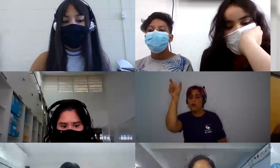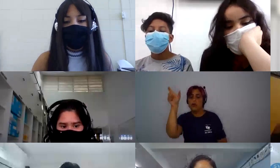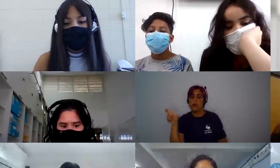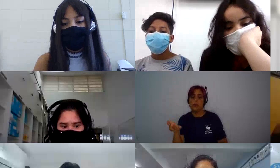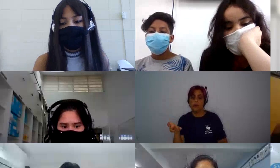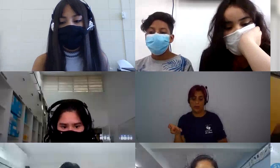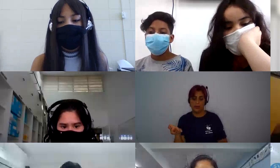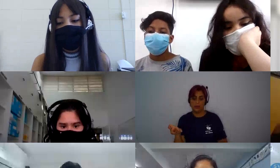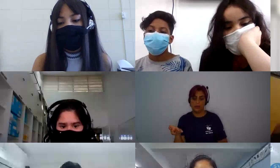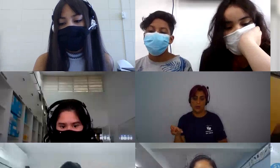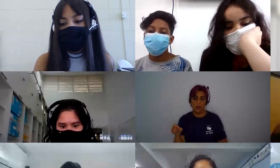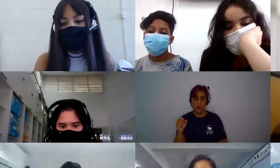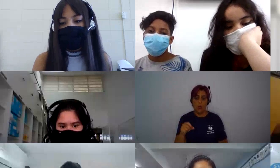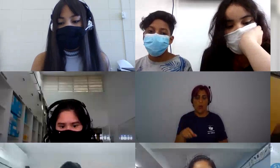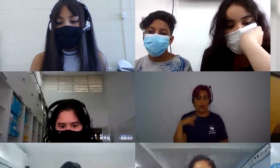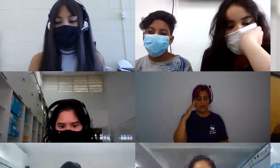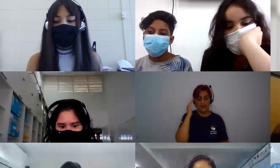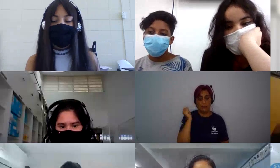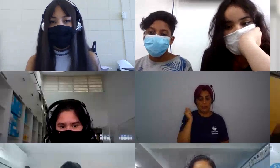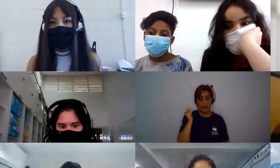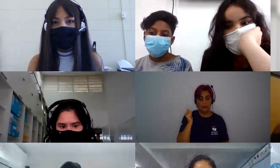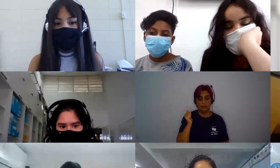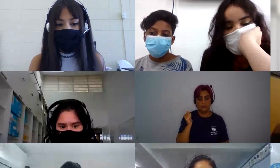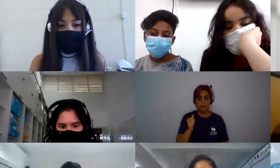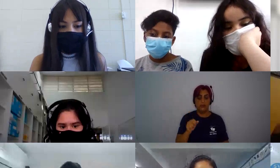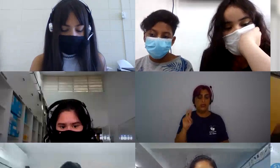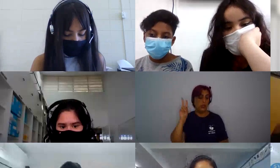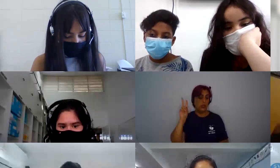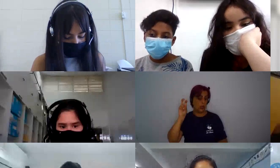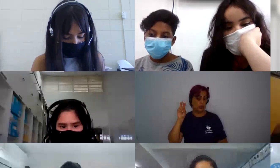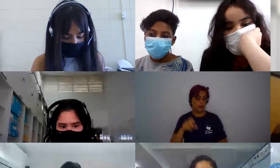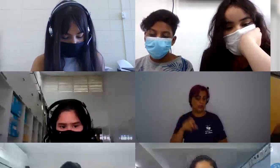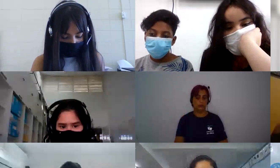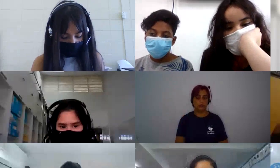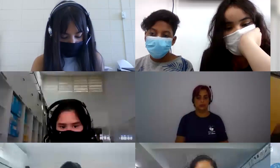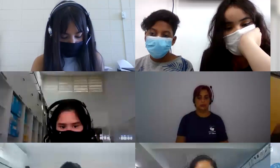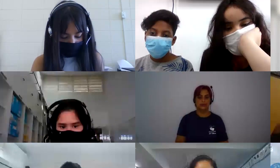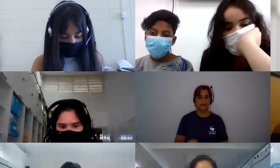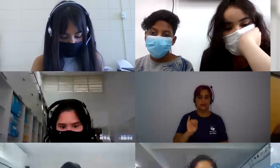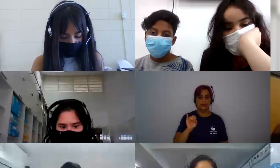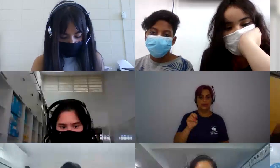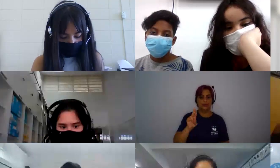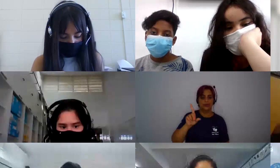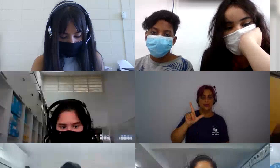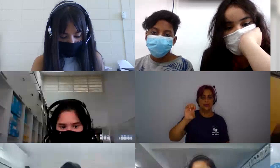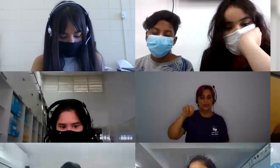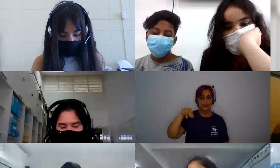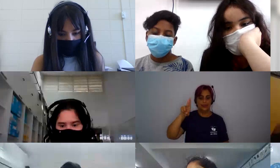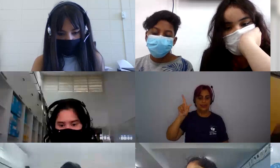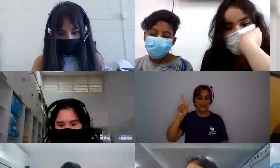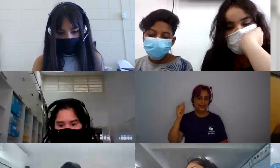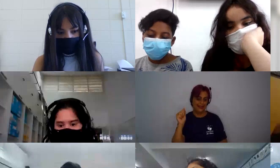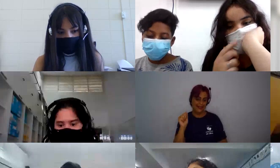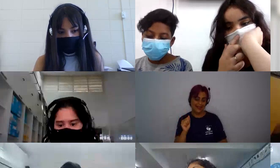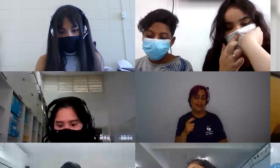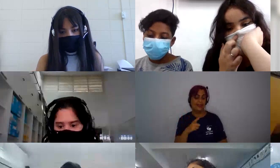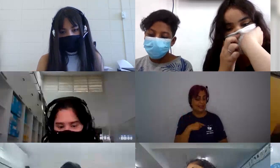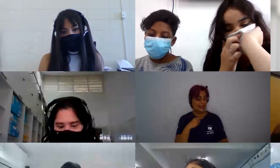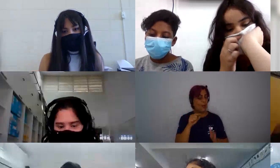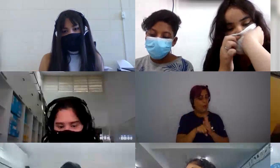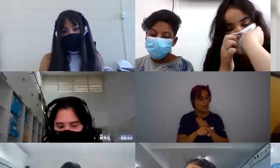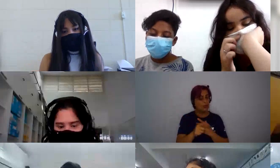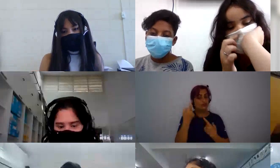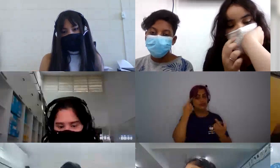se conduzir melhor nesse assunto? Então, abre o microfone. Começa com você, Julinha. Alguma pergunta, alguma dúvida, alguma...